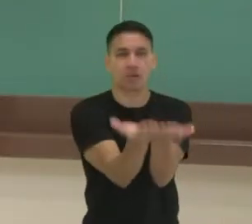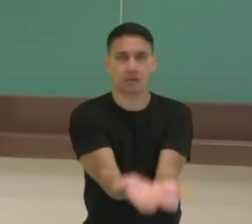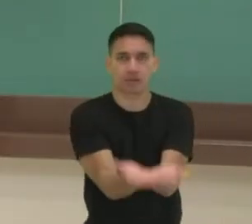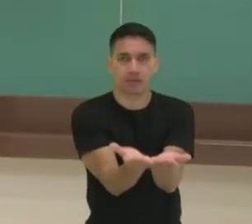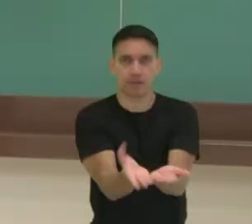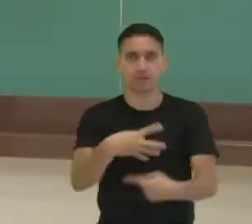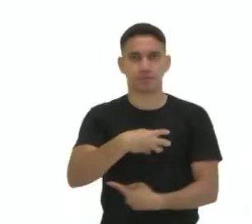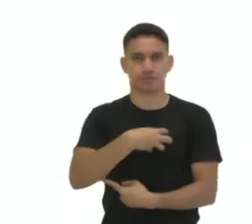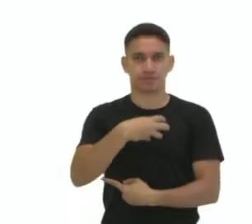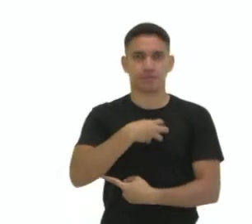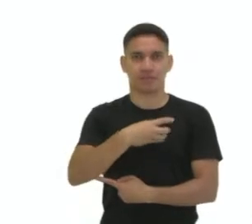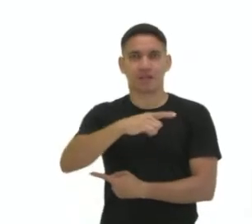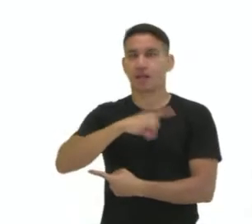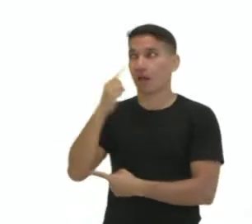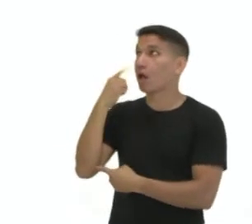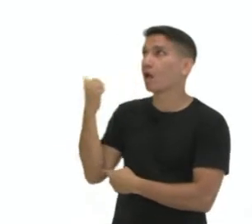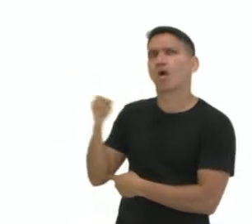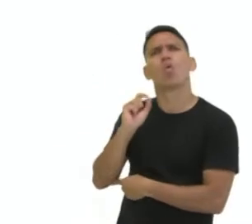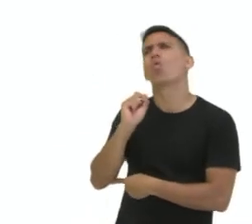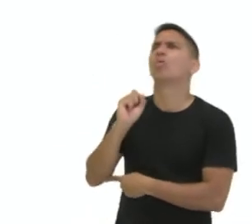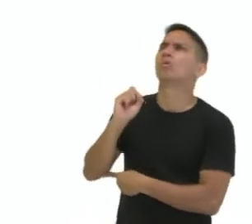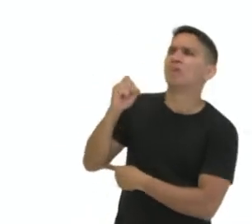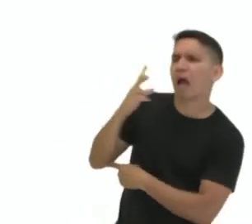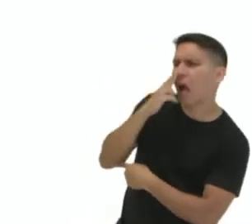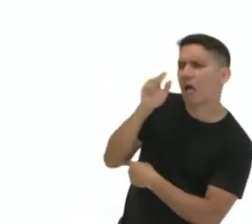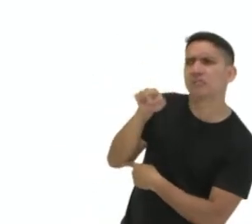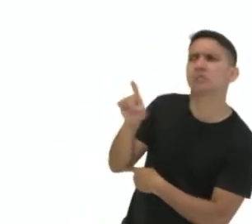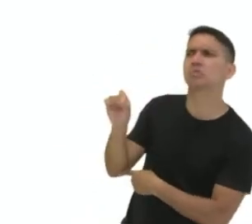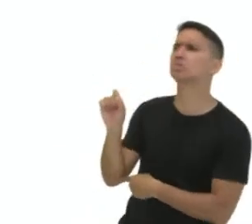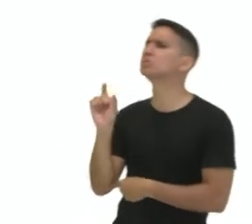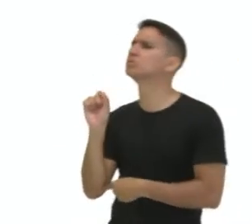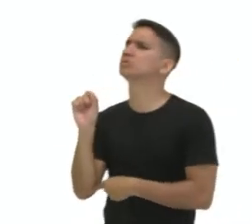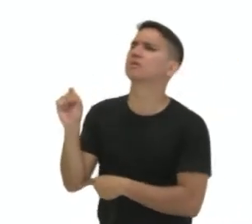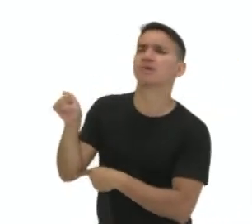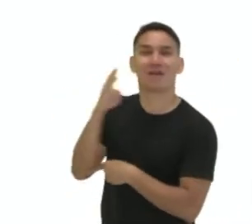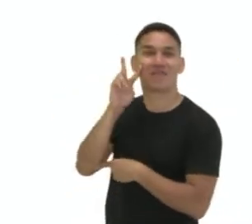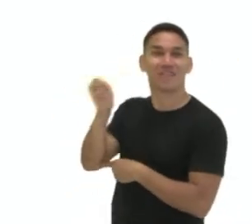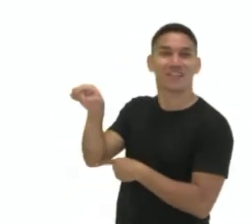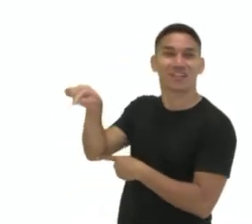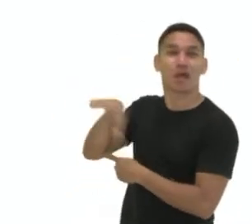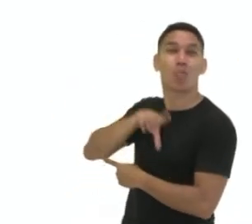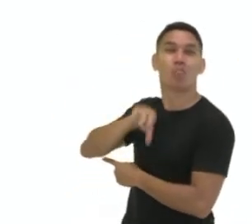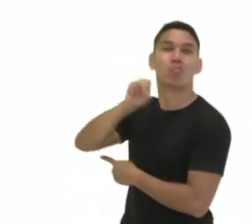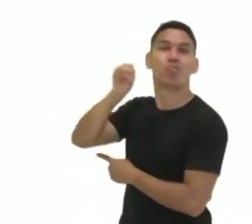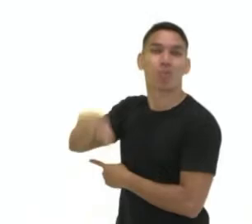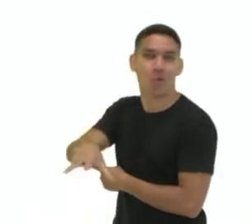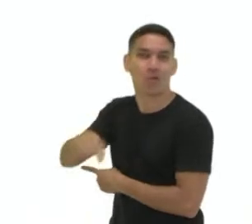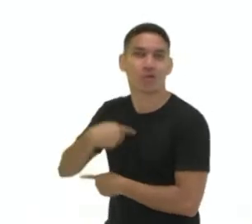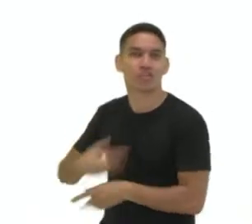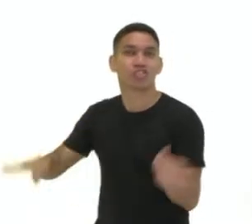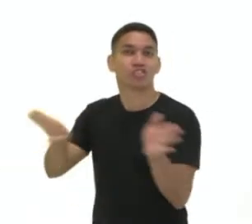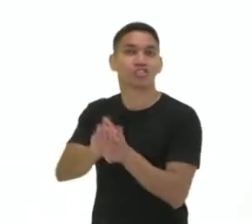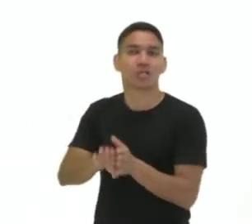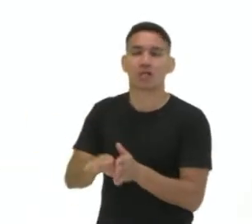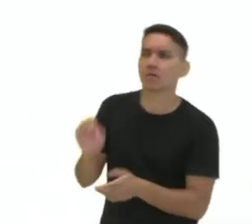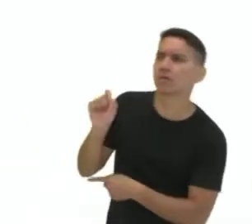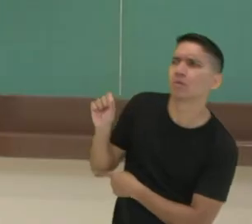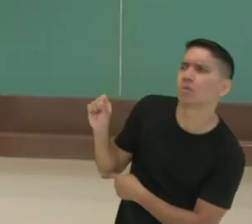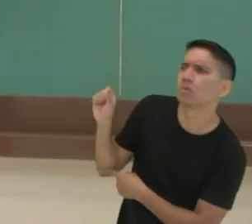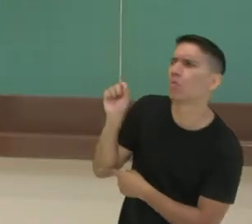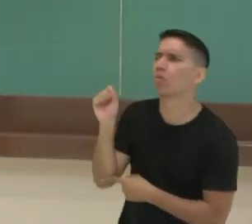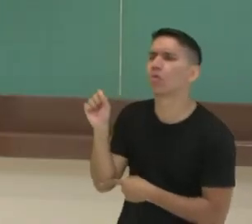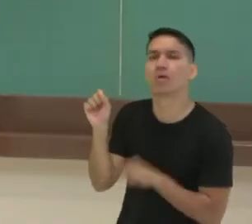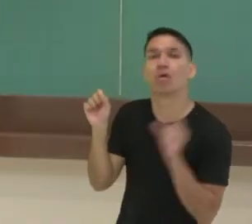né? O que será que os tupiniquins pensaram quando viram os portugueses chegando às terras habitadas por eles?